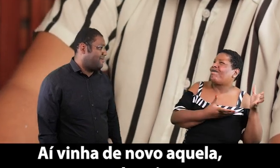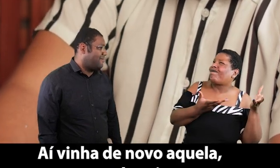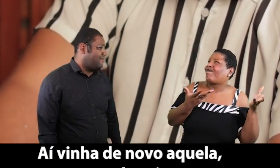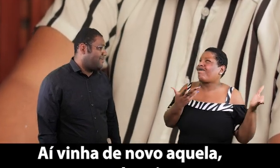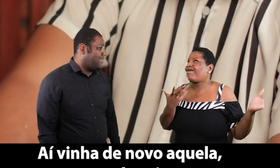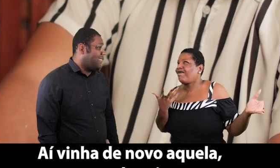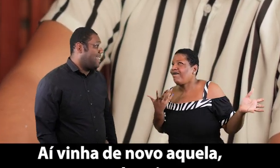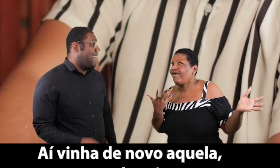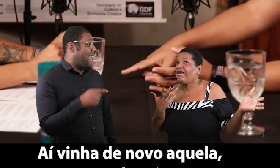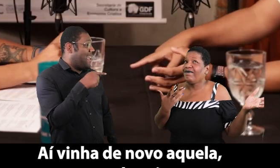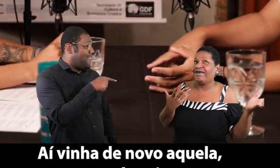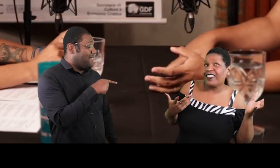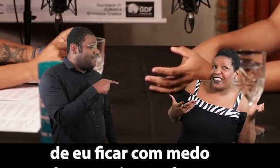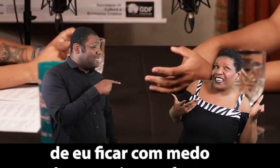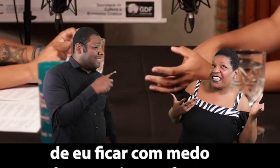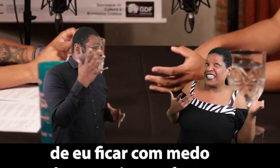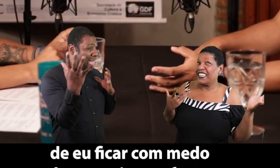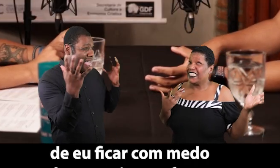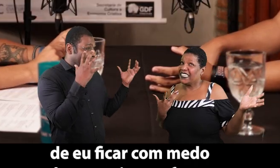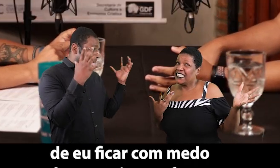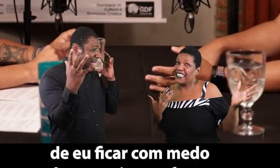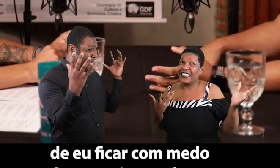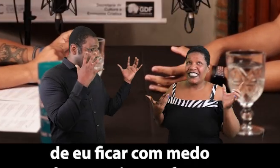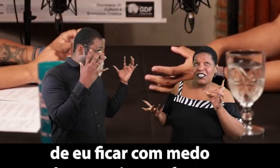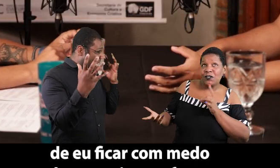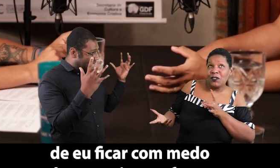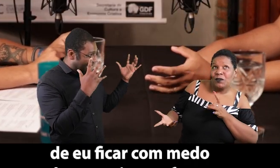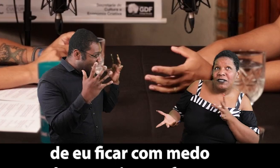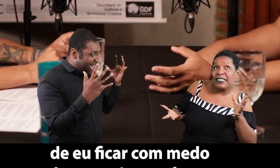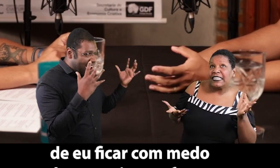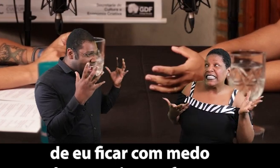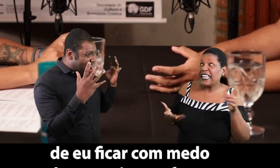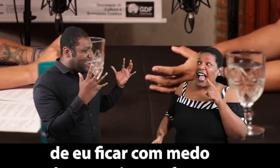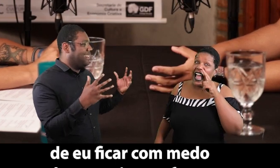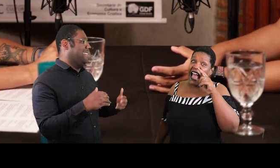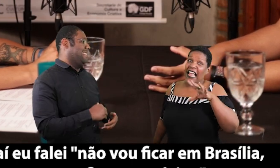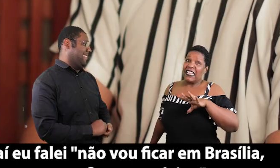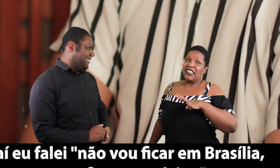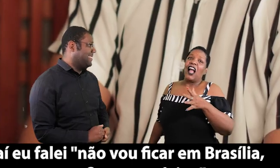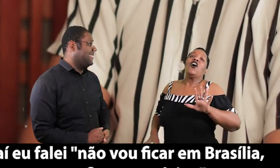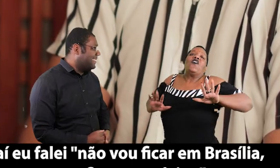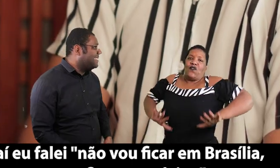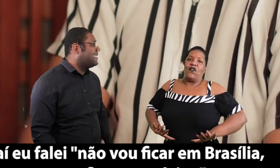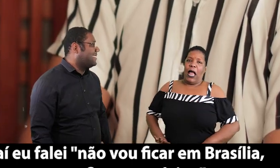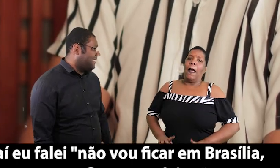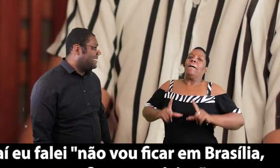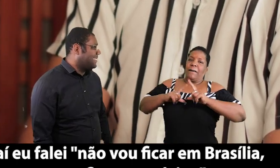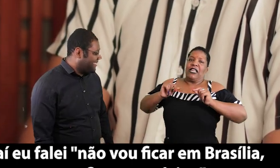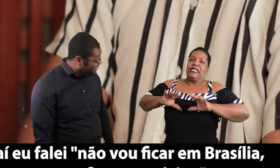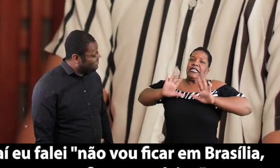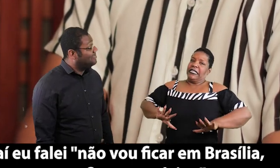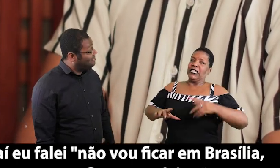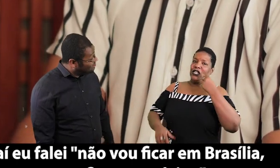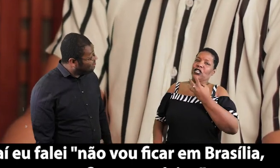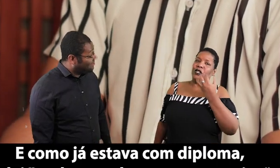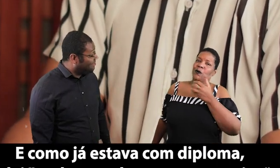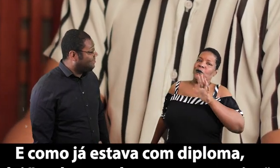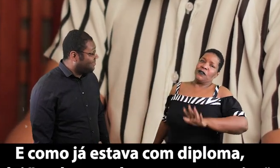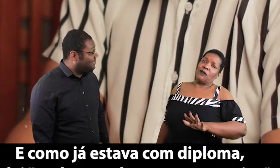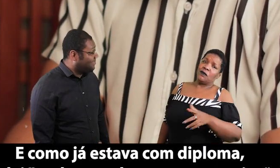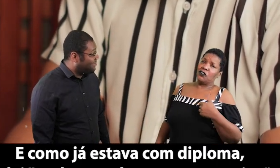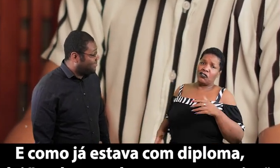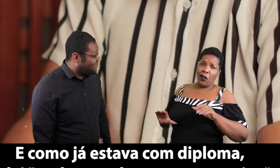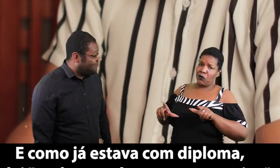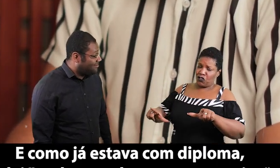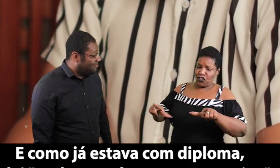aquela coisa que eu te ideia, falei, né? Aquela De eu segurança. ficar com medo, né? De me arriscar. Aí eu falei, Sim. não, eu vou ficar em Brasília, vou ficar na música. E como eu já tava